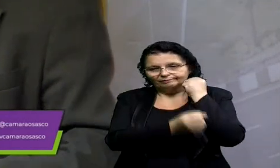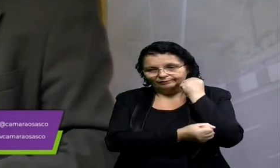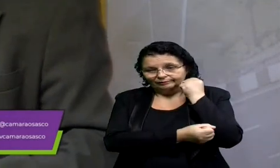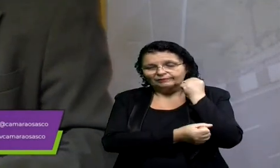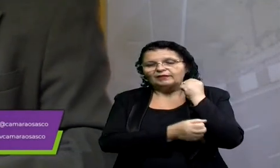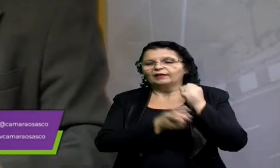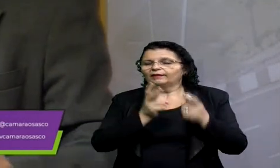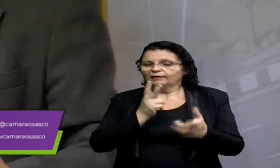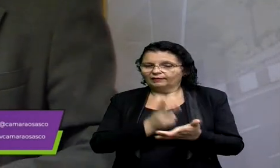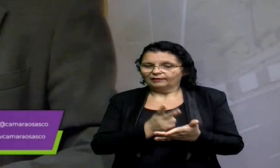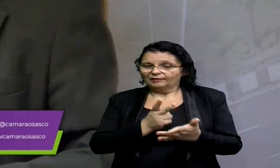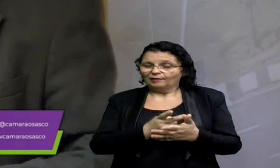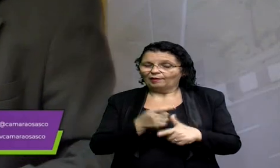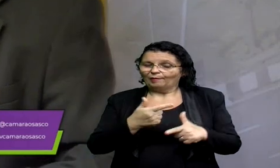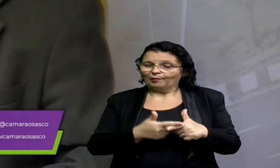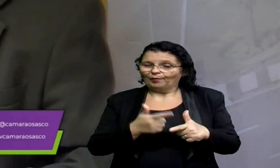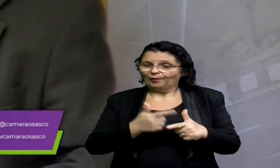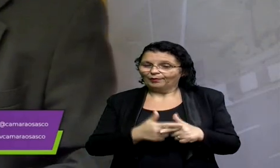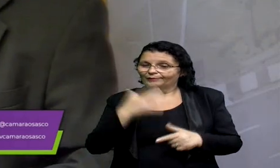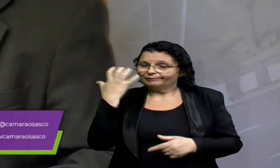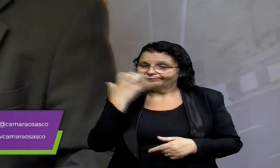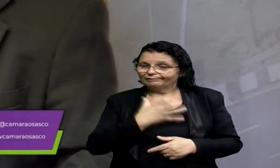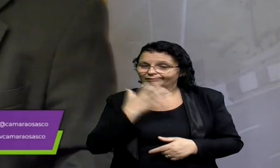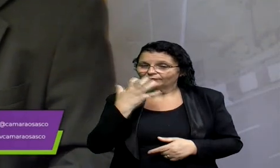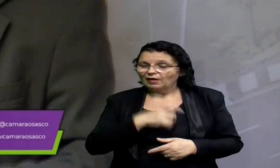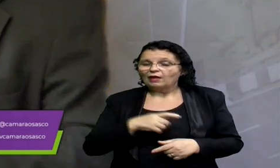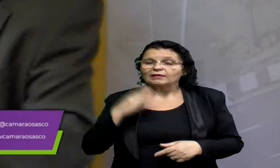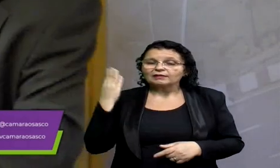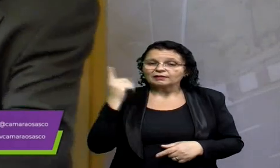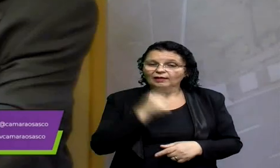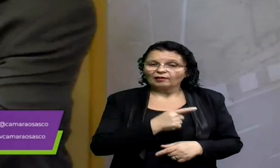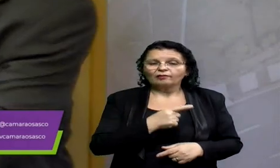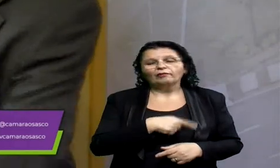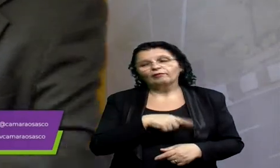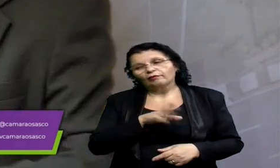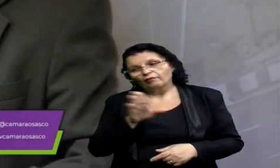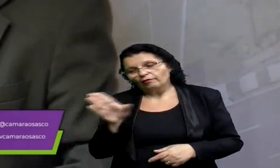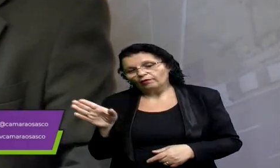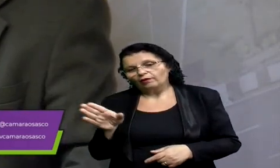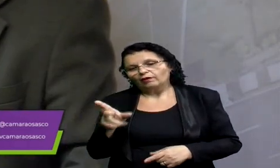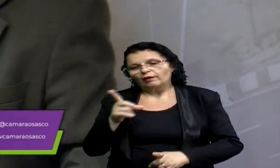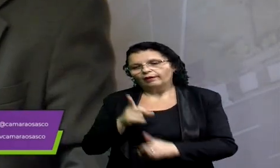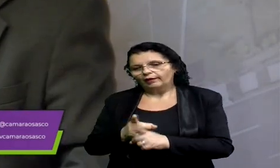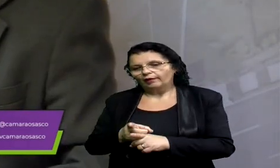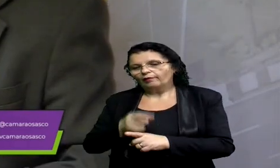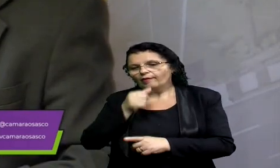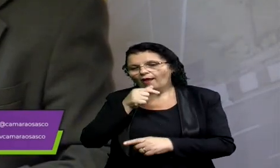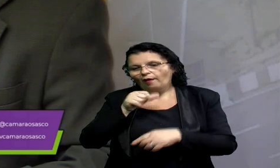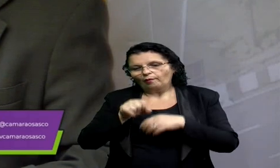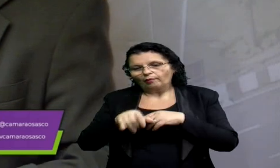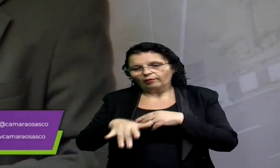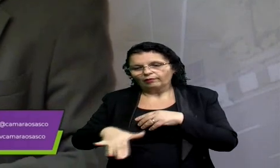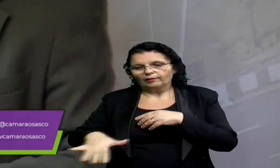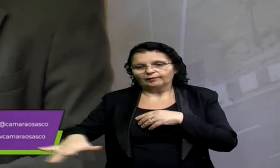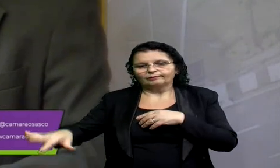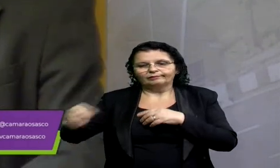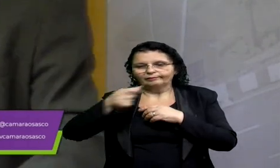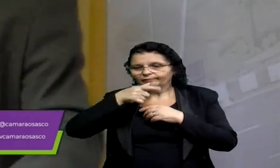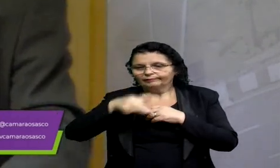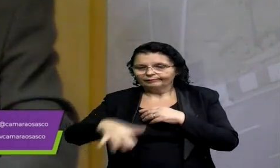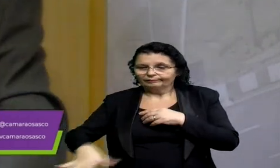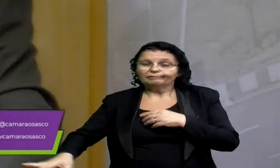sabese tá tá com aquele problema sério todo dia que eu passo ali da saio daqui você encontra um vazamento de água e